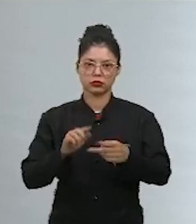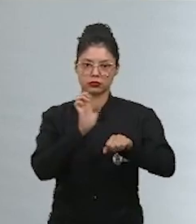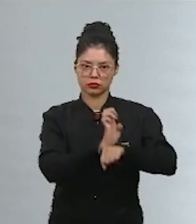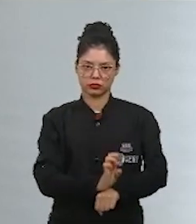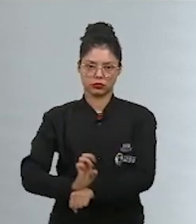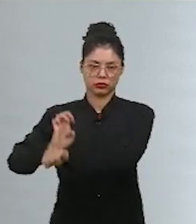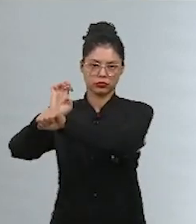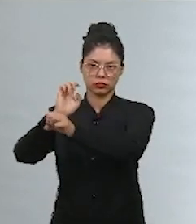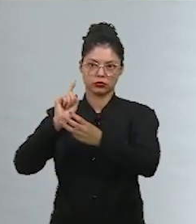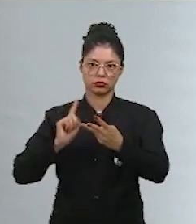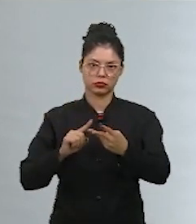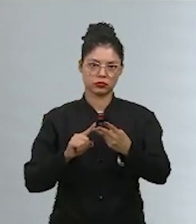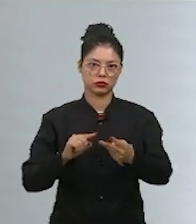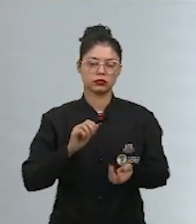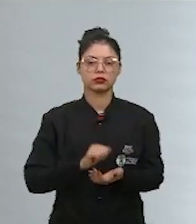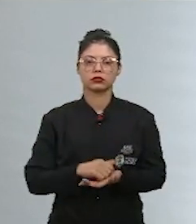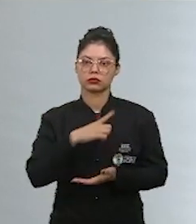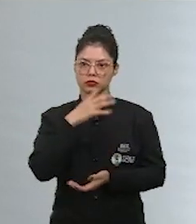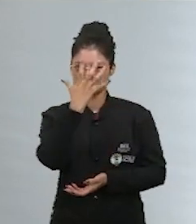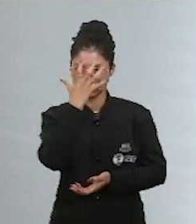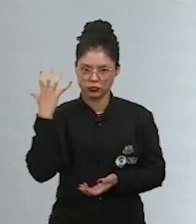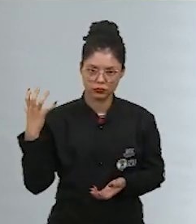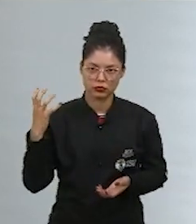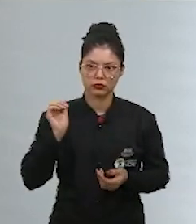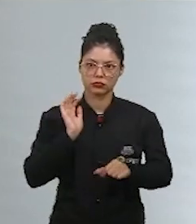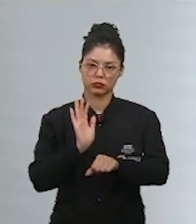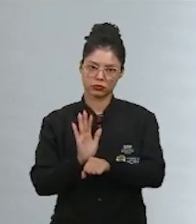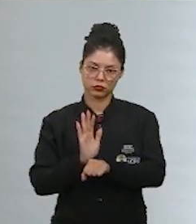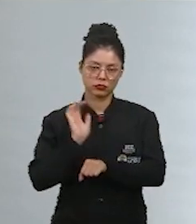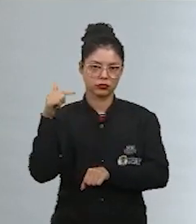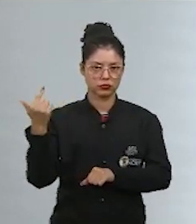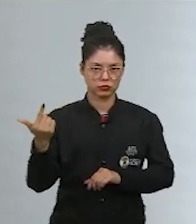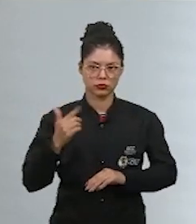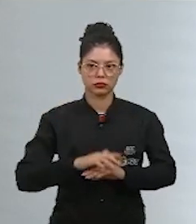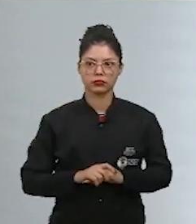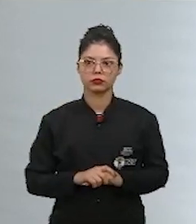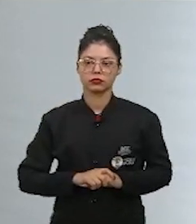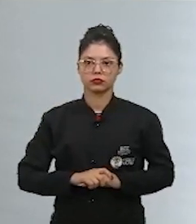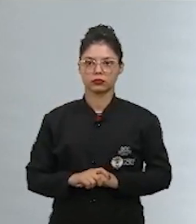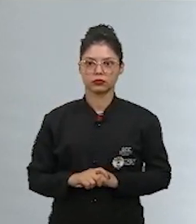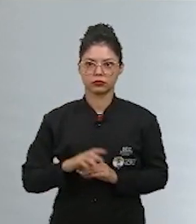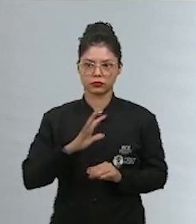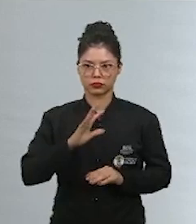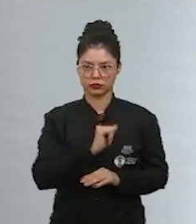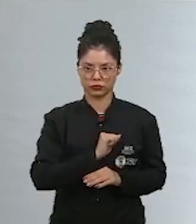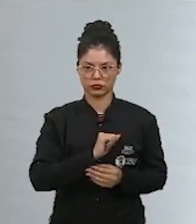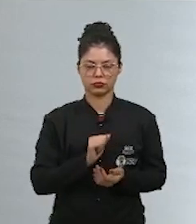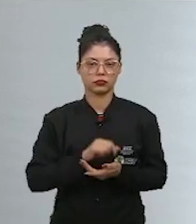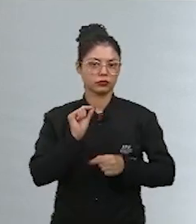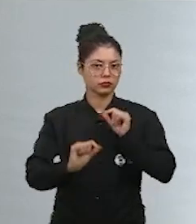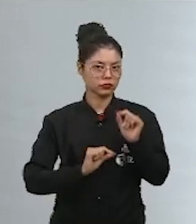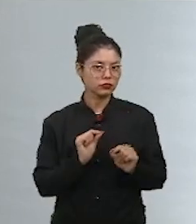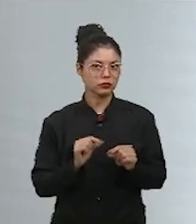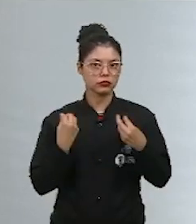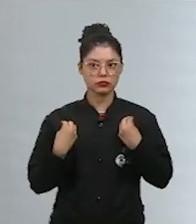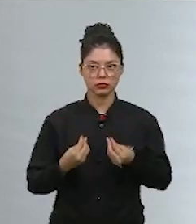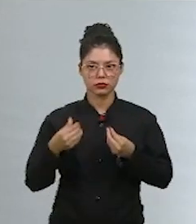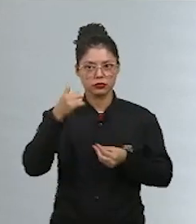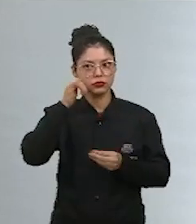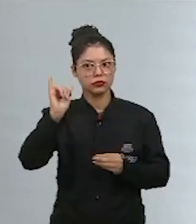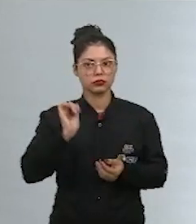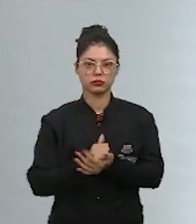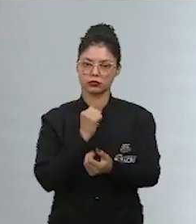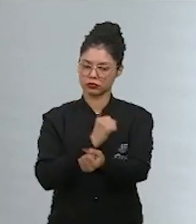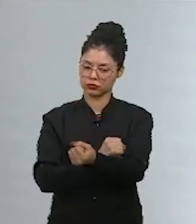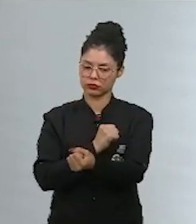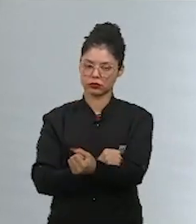esperança e a caridade. A caridade também pode ser traduzida por amor. Para quê? Para a gente evitar os